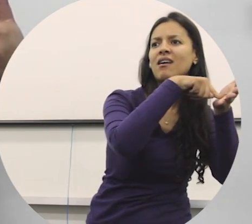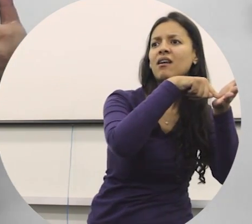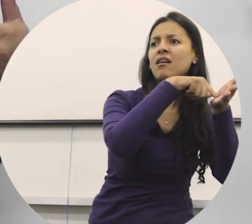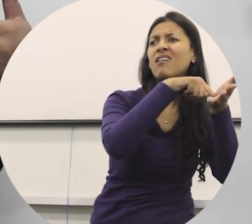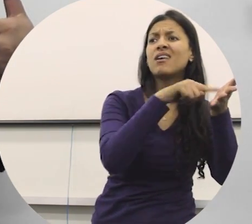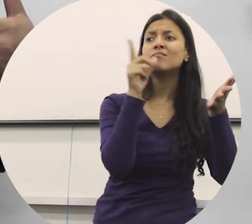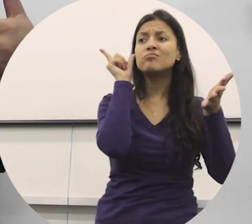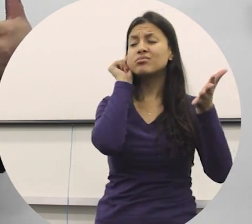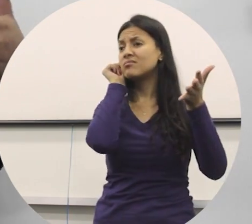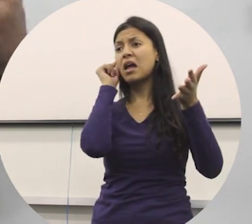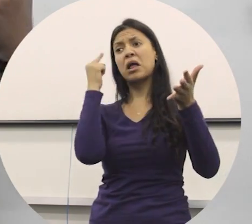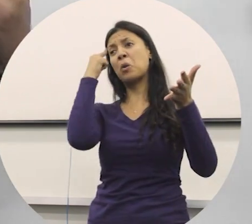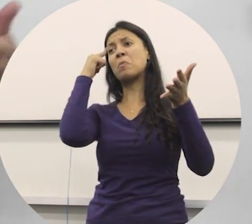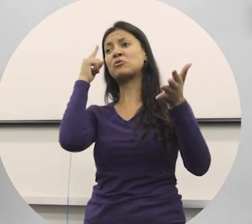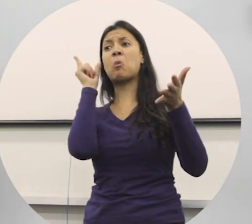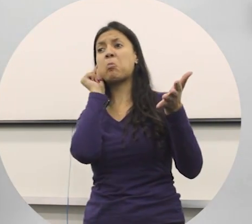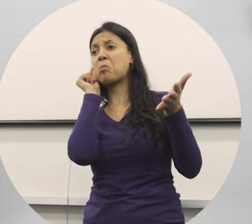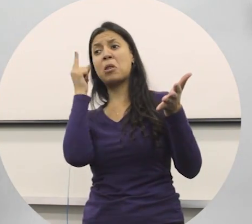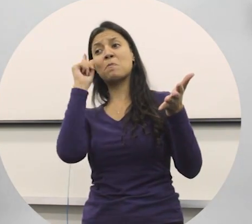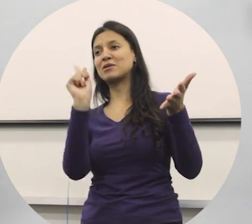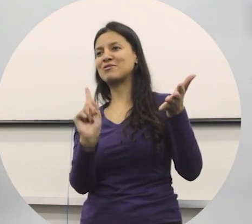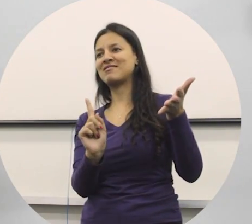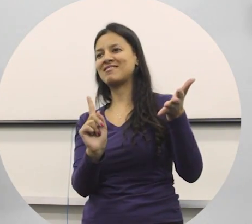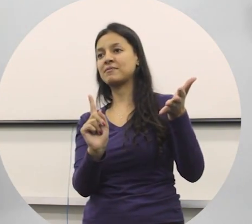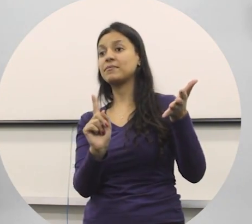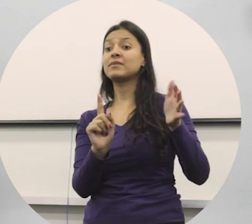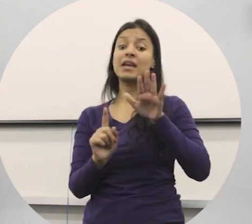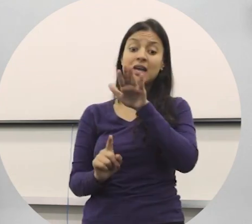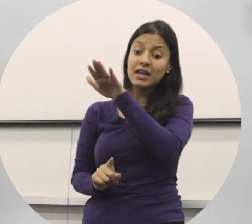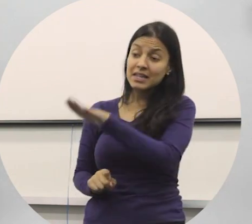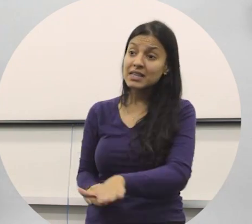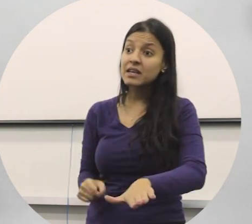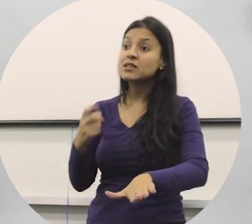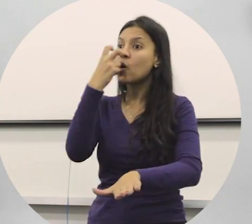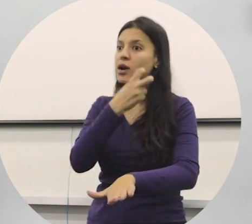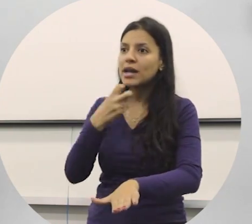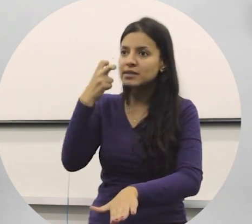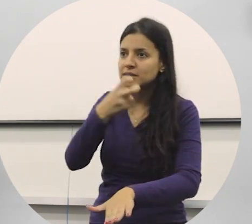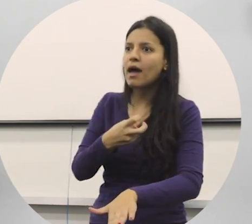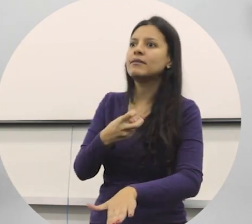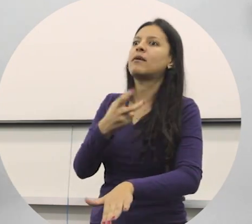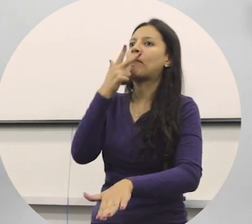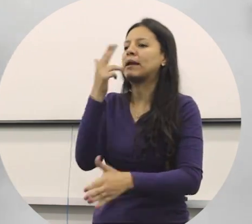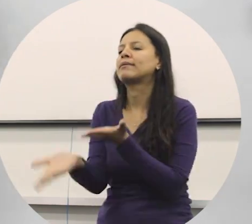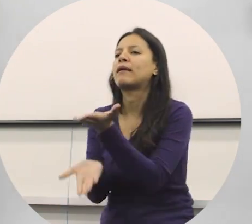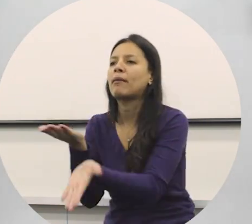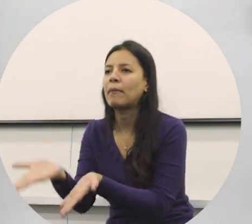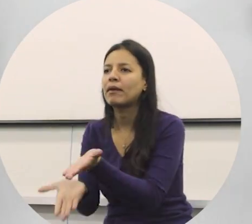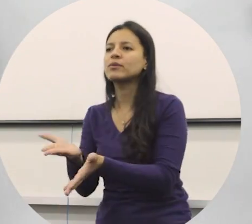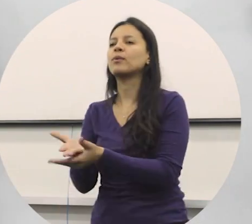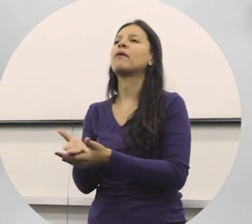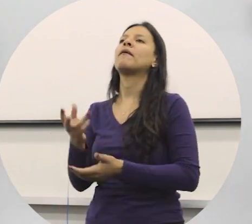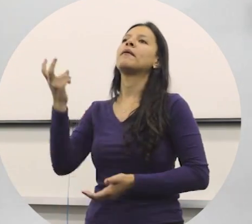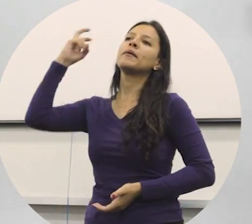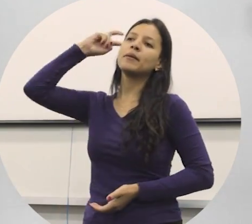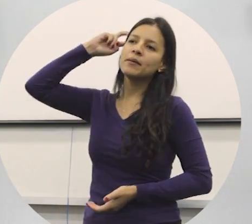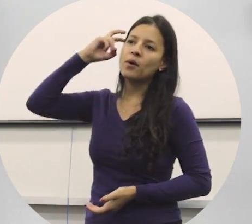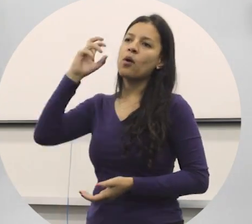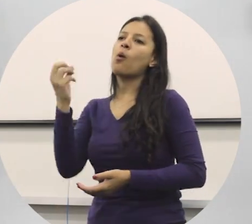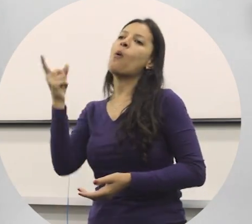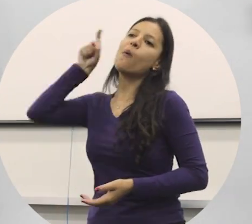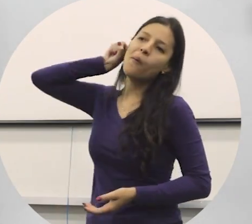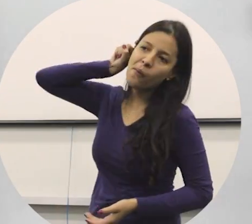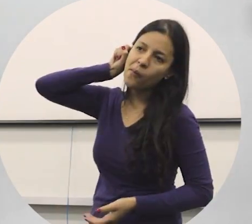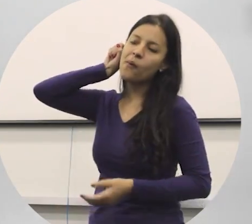status auditivo. E para a criança oralizada, essa coisa clínica do status auditivo, da prótese auditiva, de faz